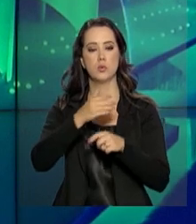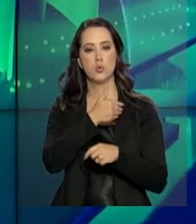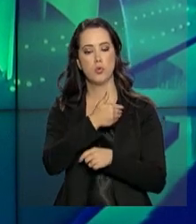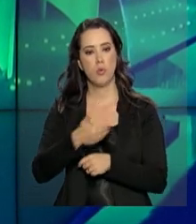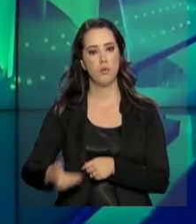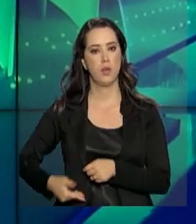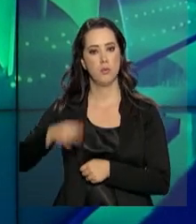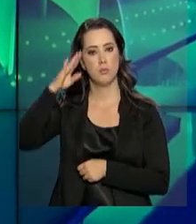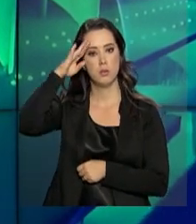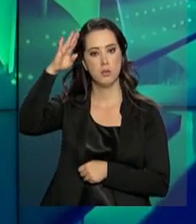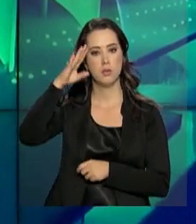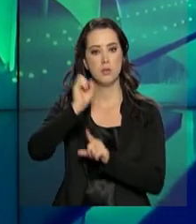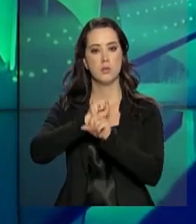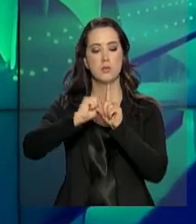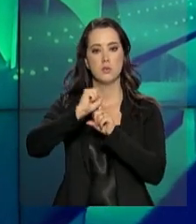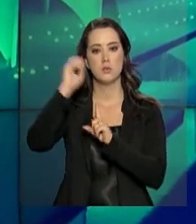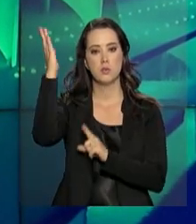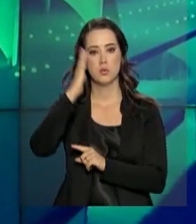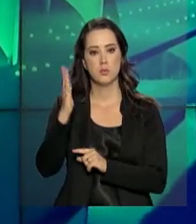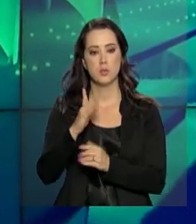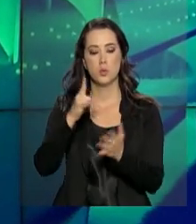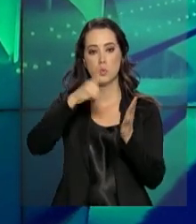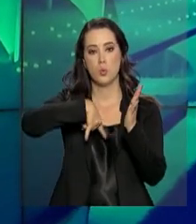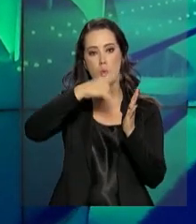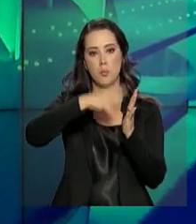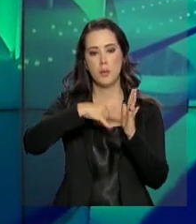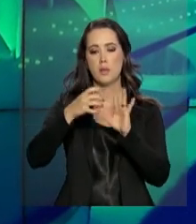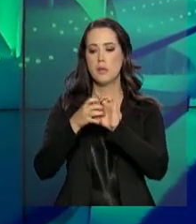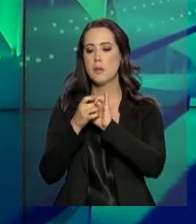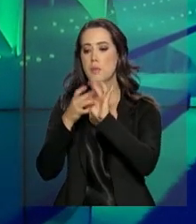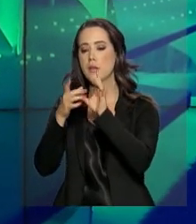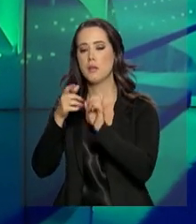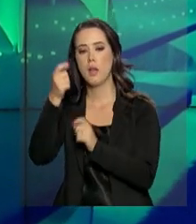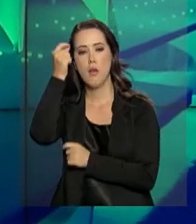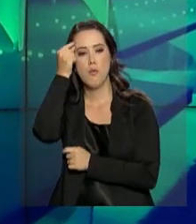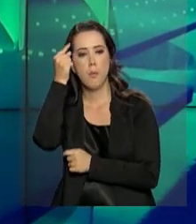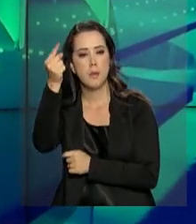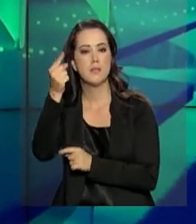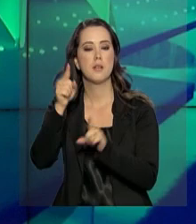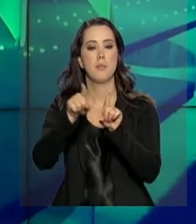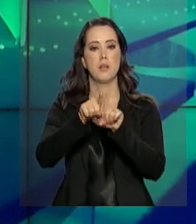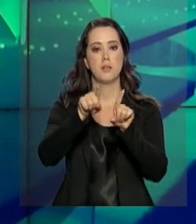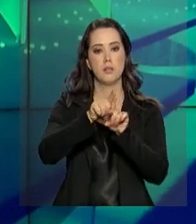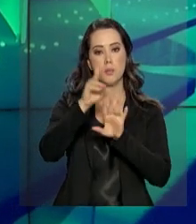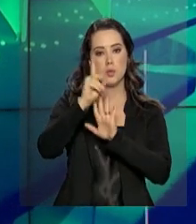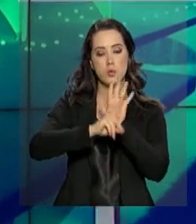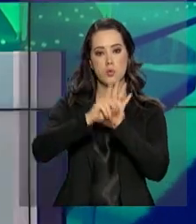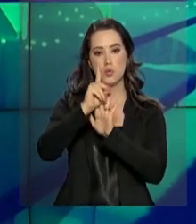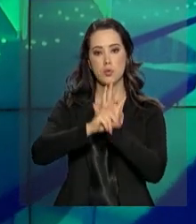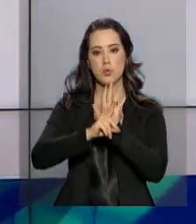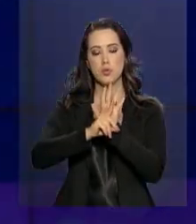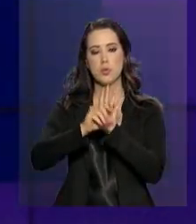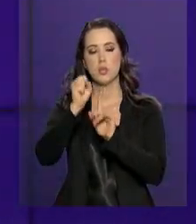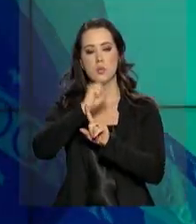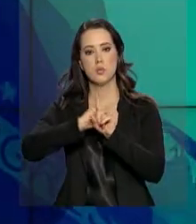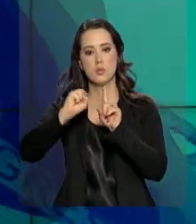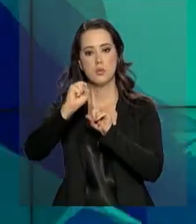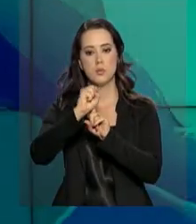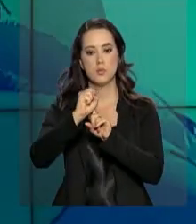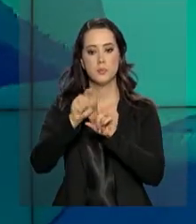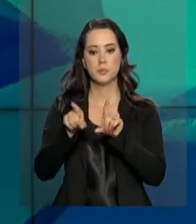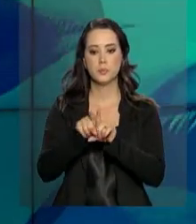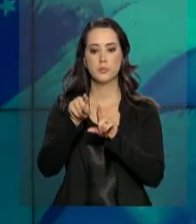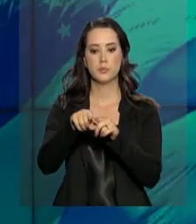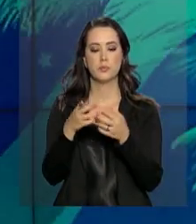recebi um documento que assegurava a liberdade de pensamento e direitos sociais e para lembrar os 30 anos da carta magna